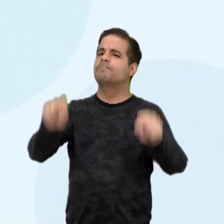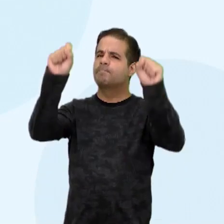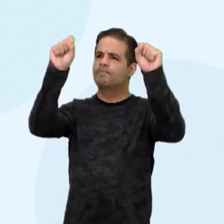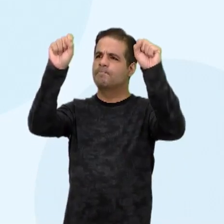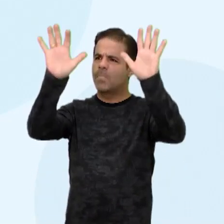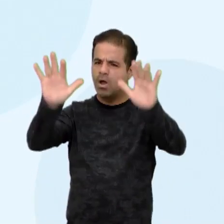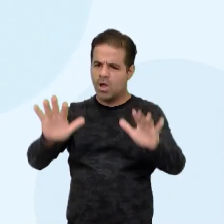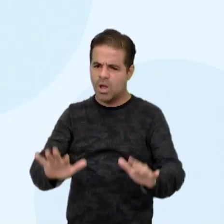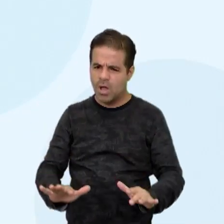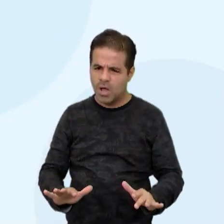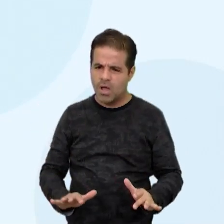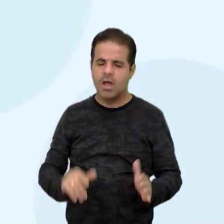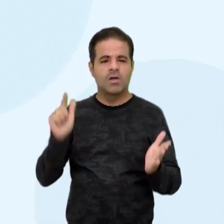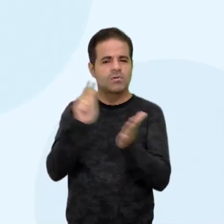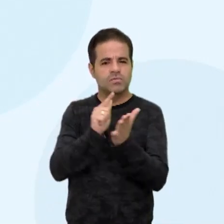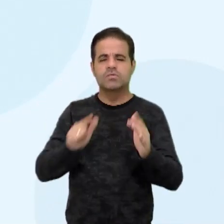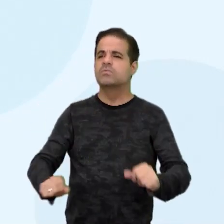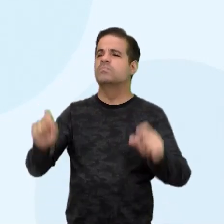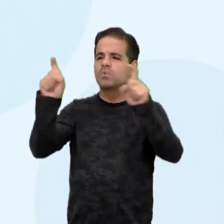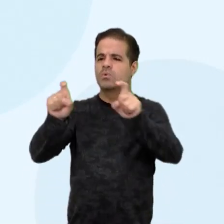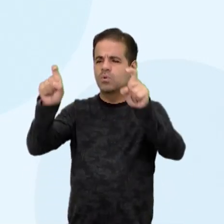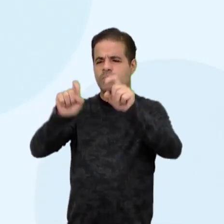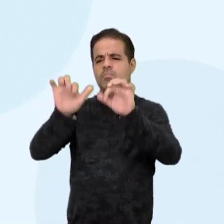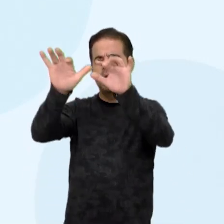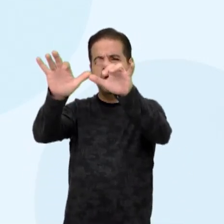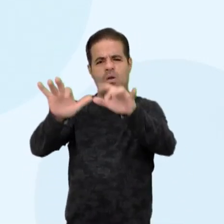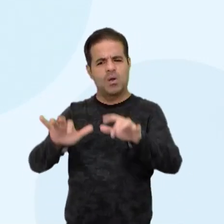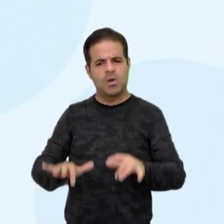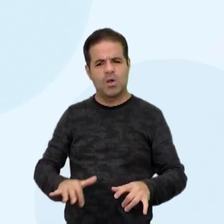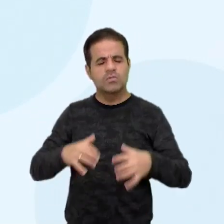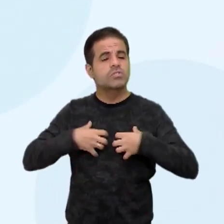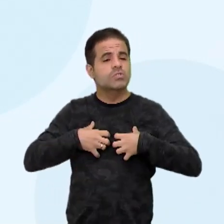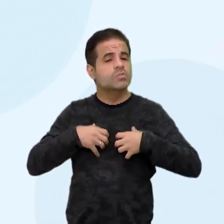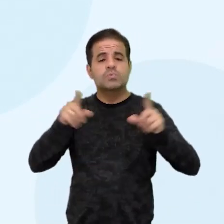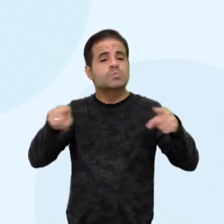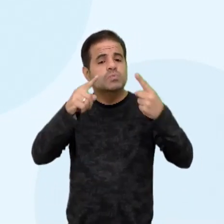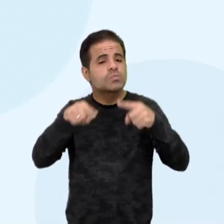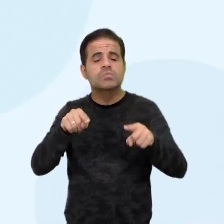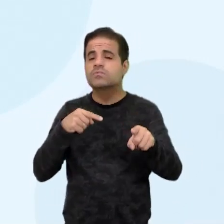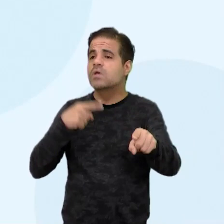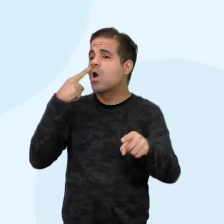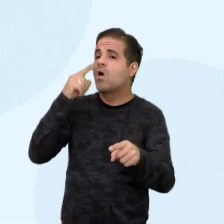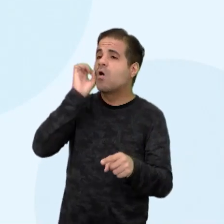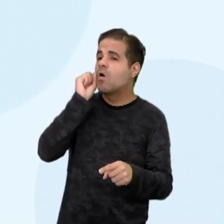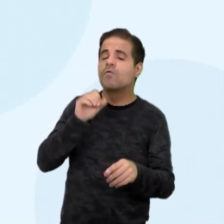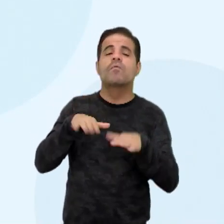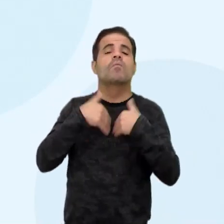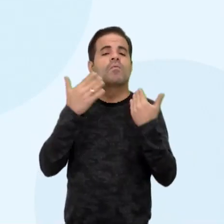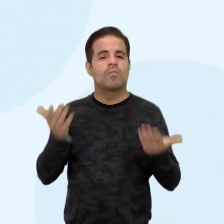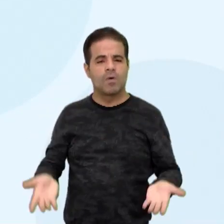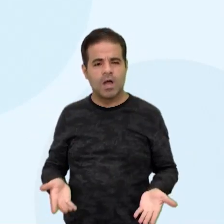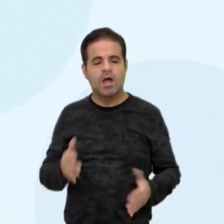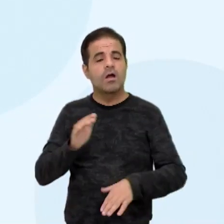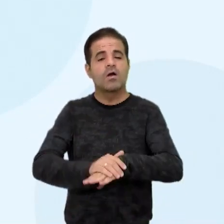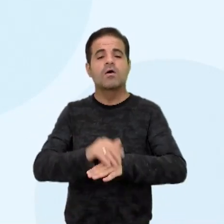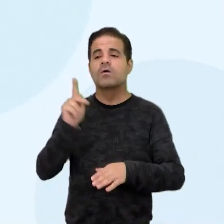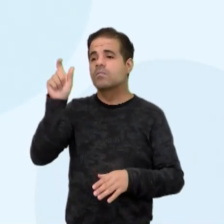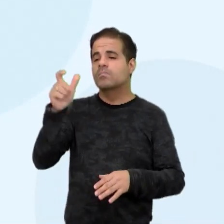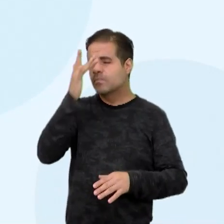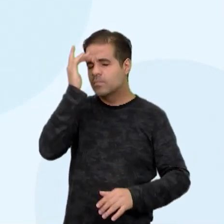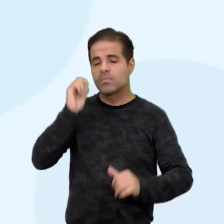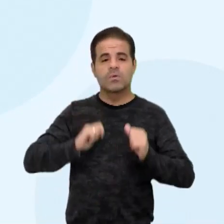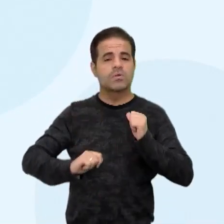de caderno ou no computador a respeito desse gosto, né? Quais estilos musicais você ouve? Quem são os